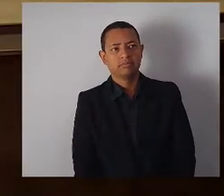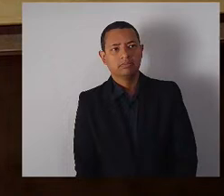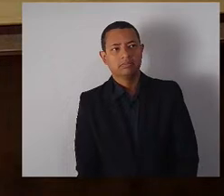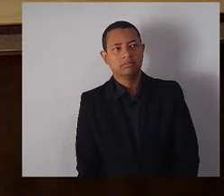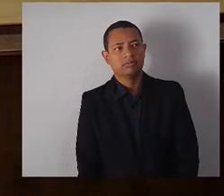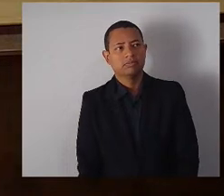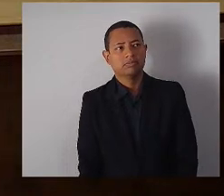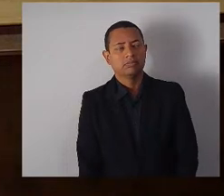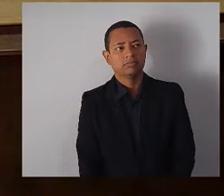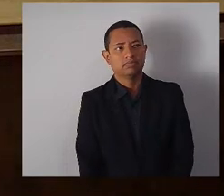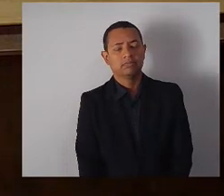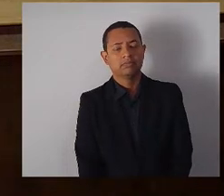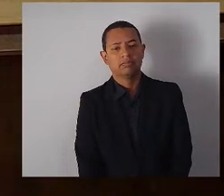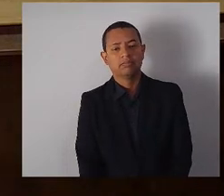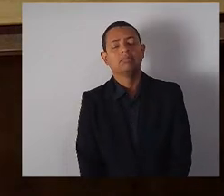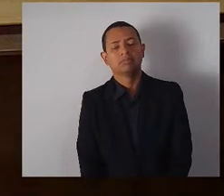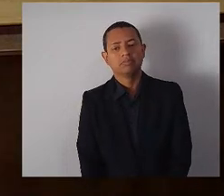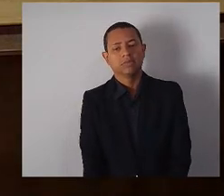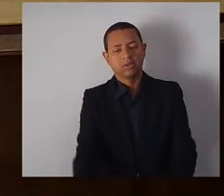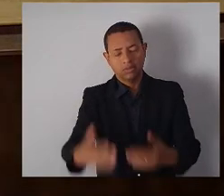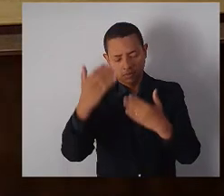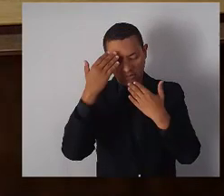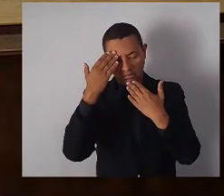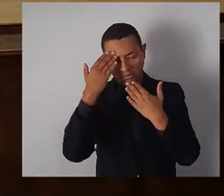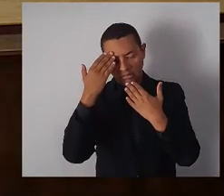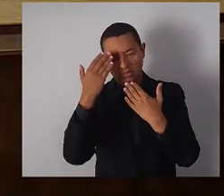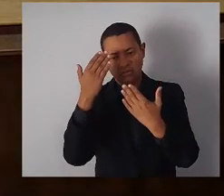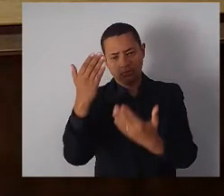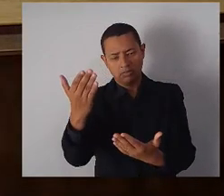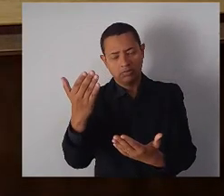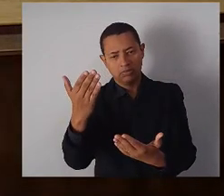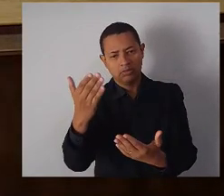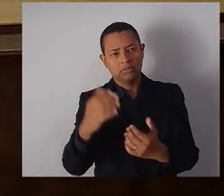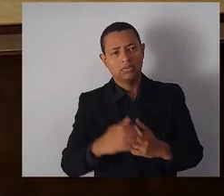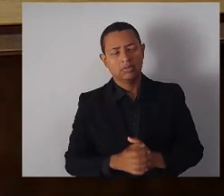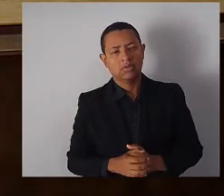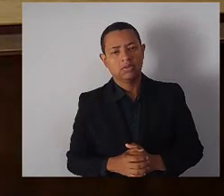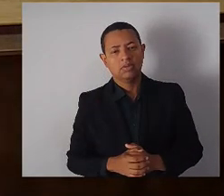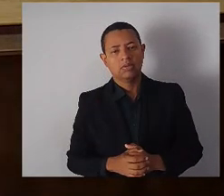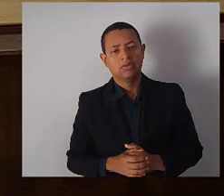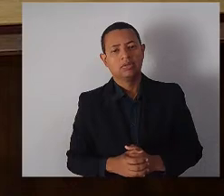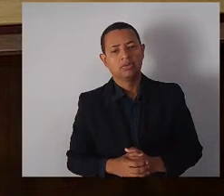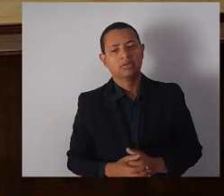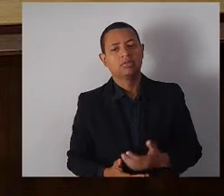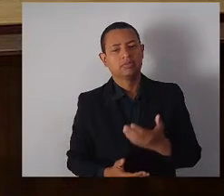Pois não, doutor Wilker Macedo Lima, muito obrigado.